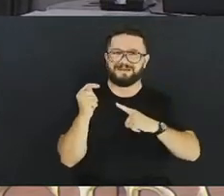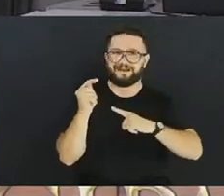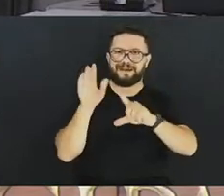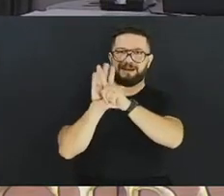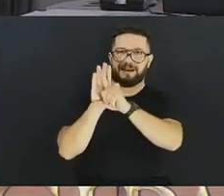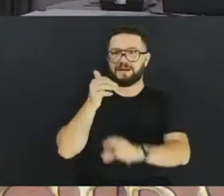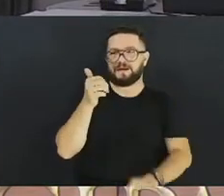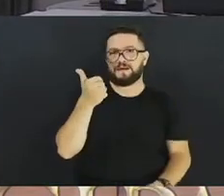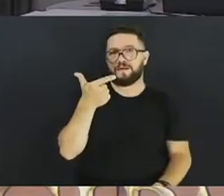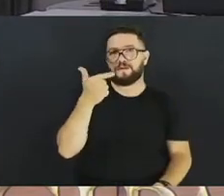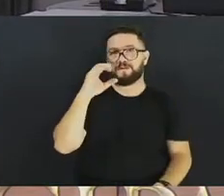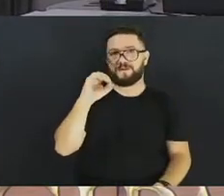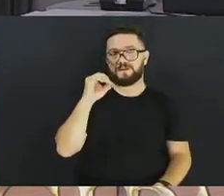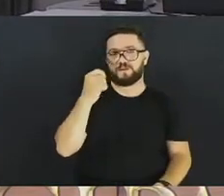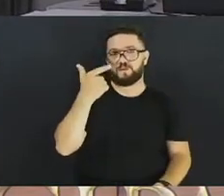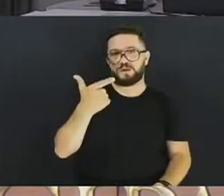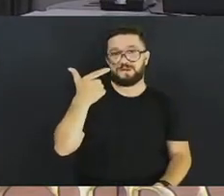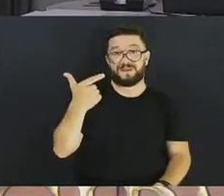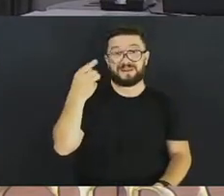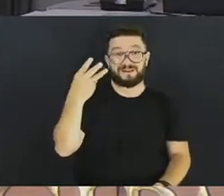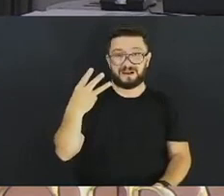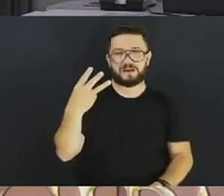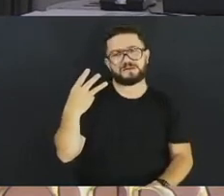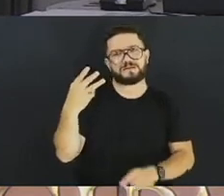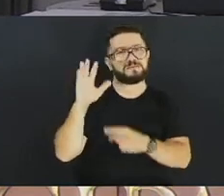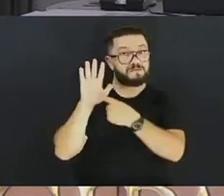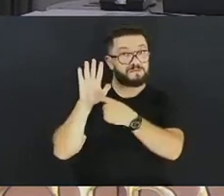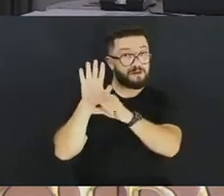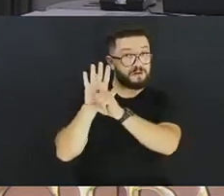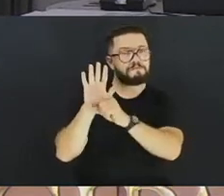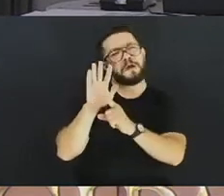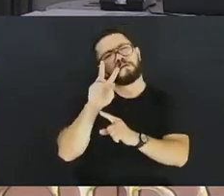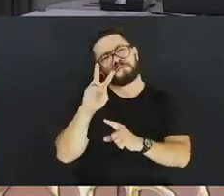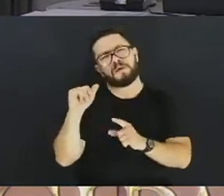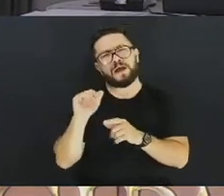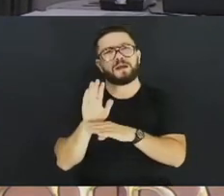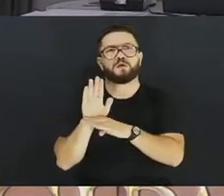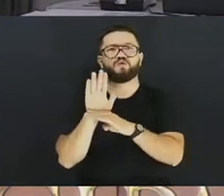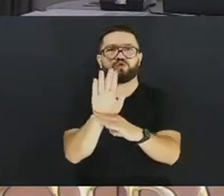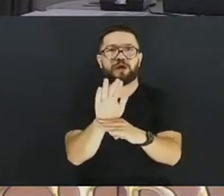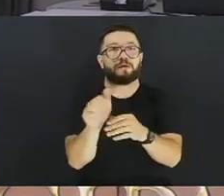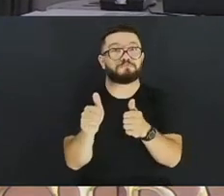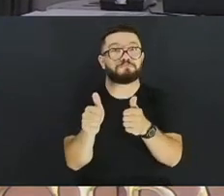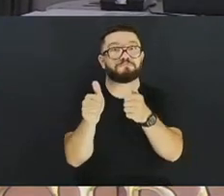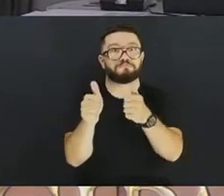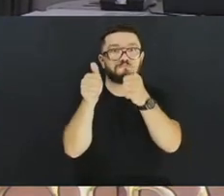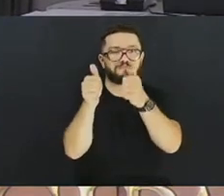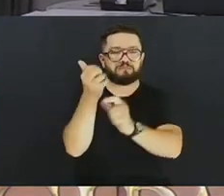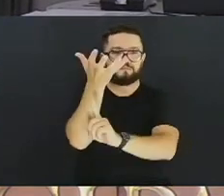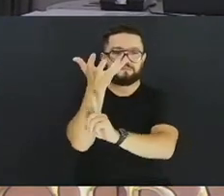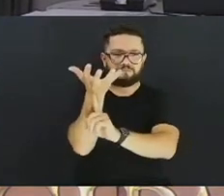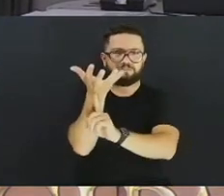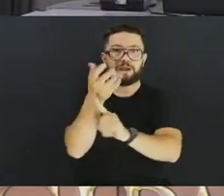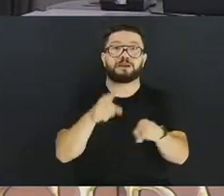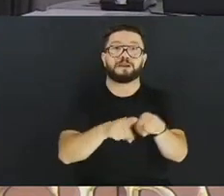deverá melhorar muito no Paraná, porque vai permitir até 25 hectares de você plantar e no município